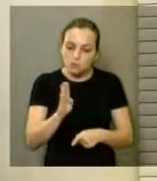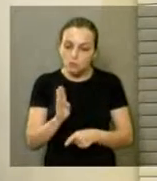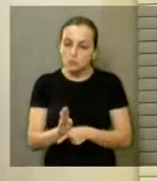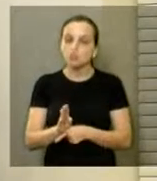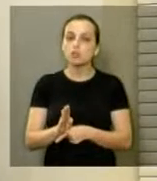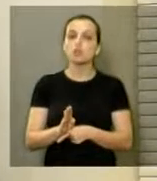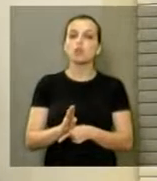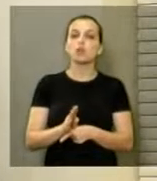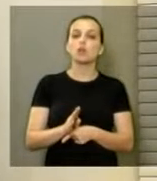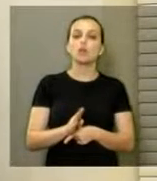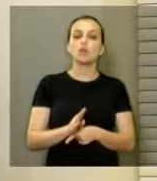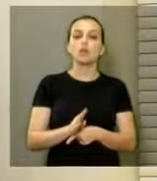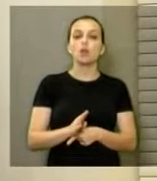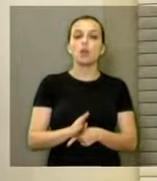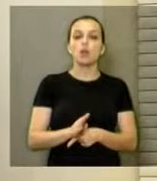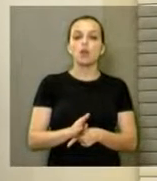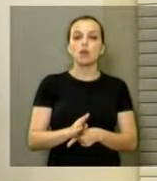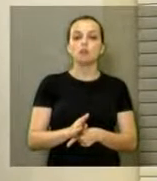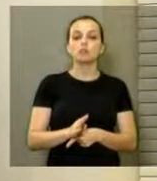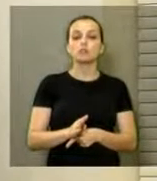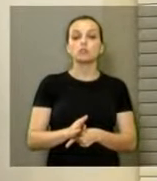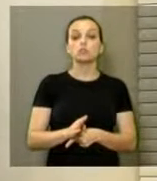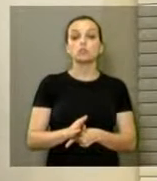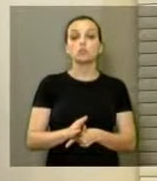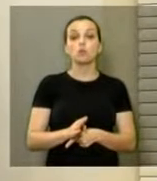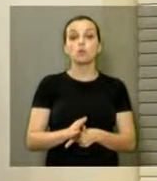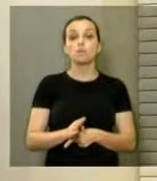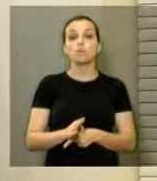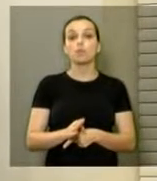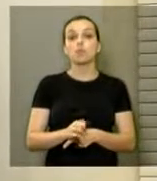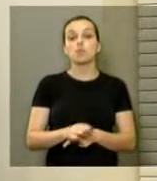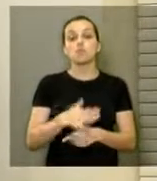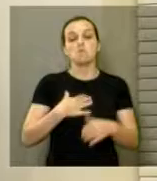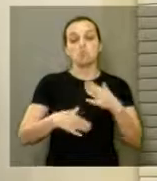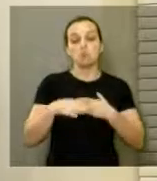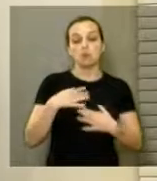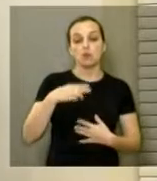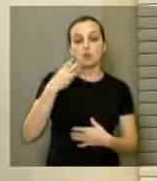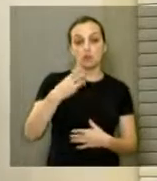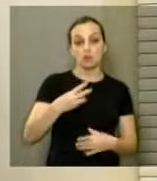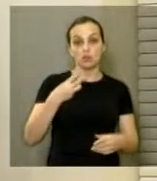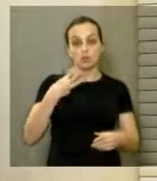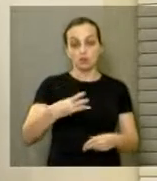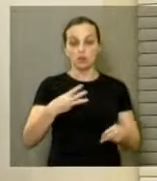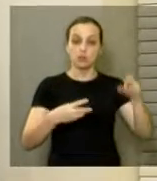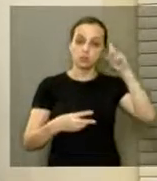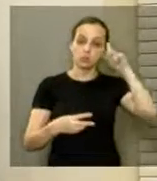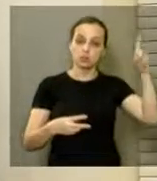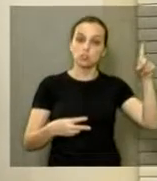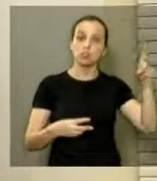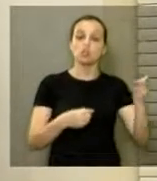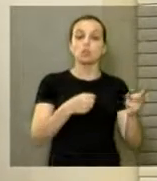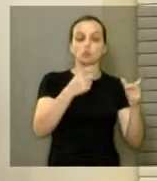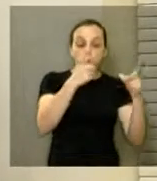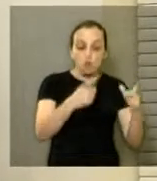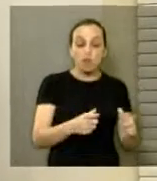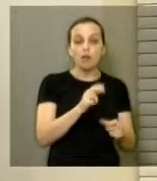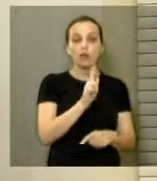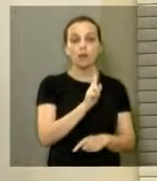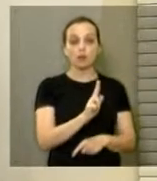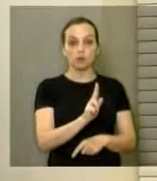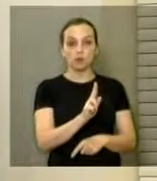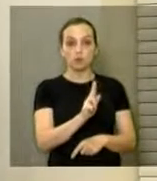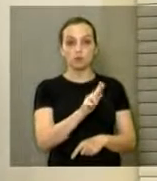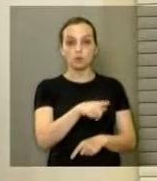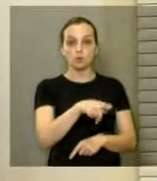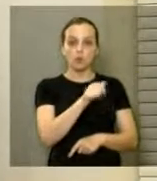e, simplesmente ele ficou 3 dias esperando vaga na UPA, tá? E faleceu